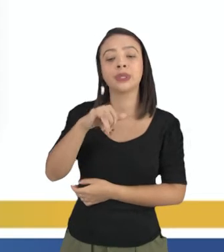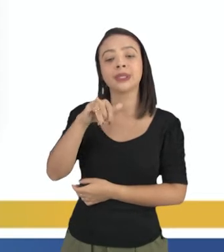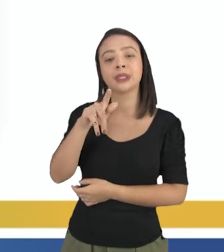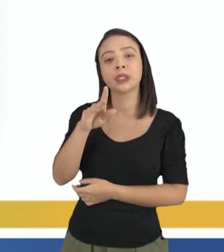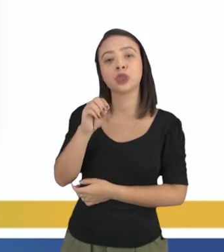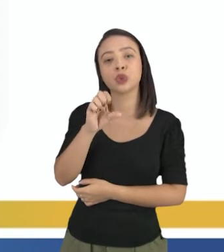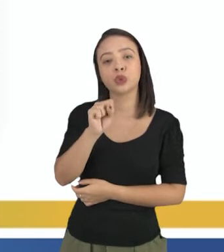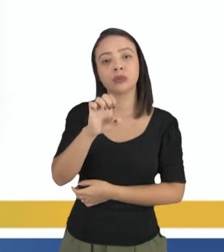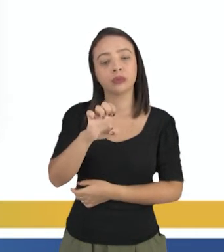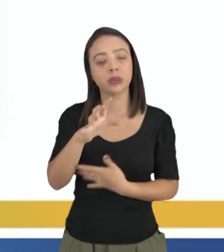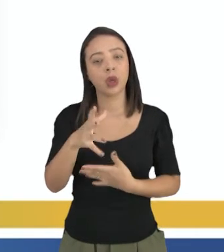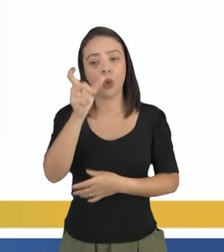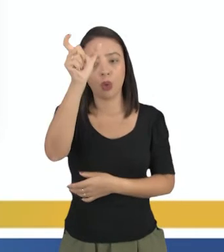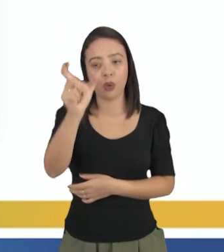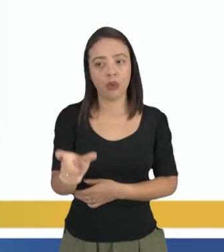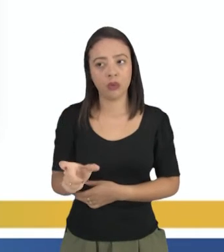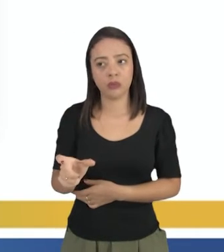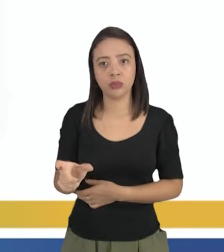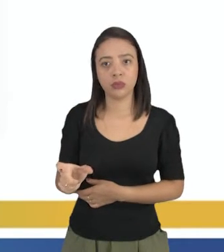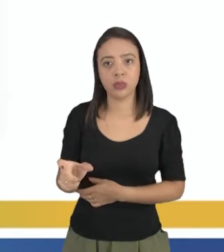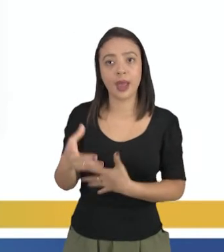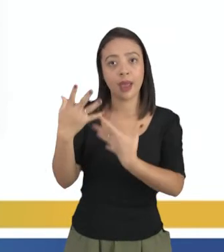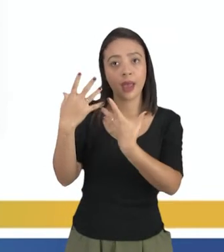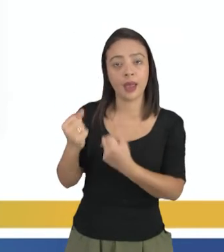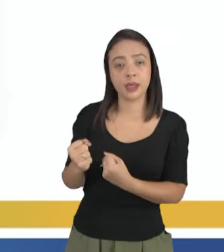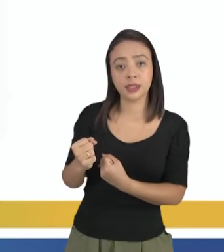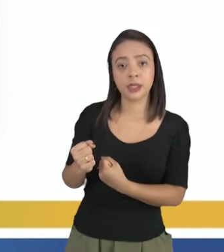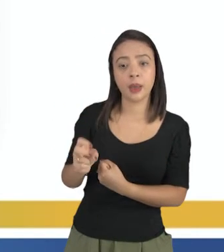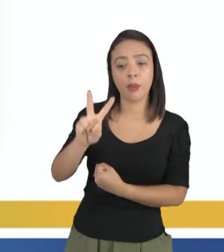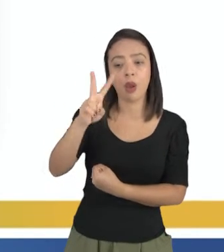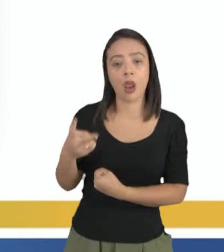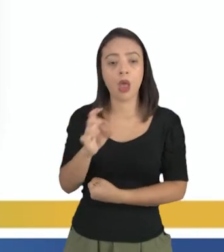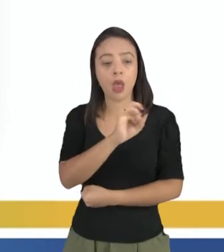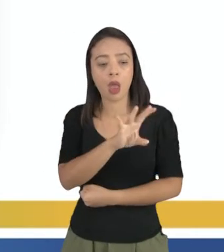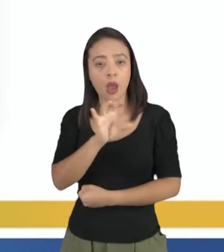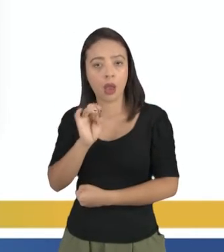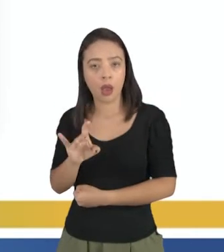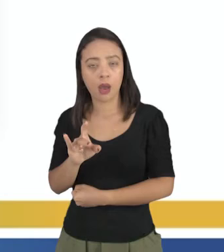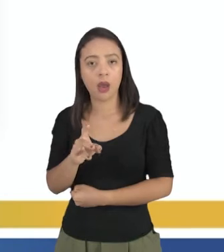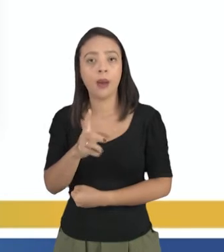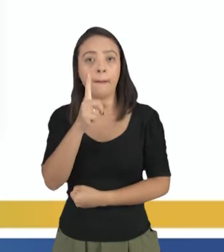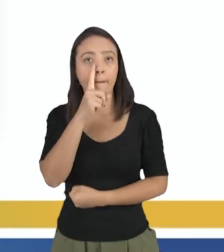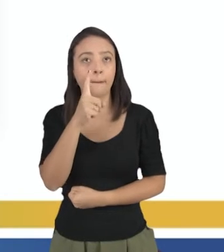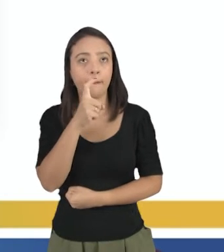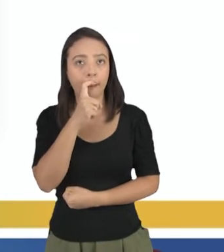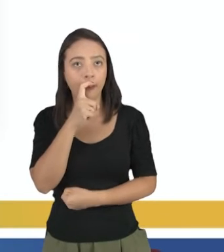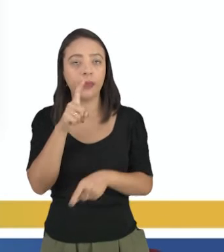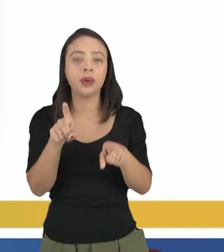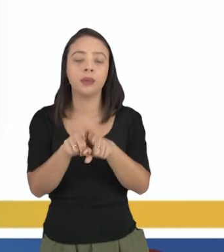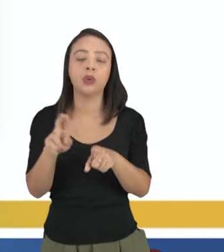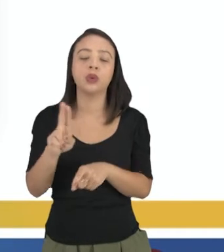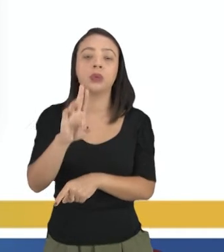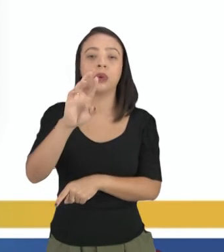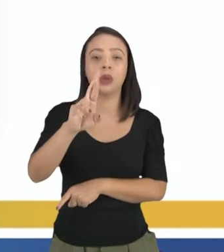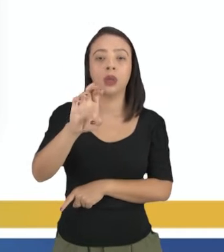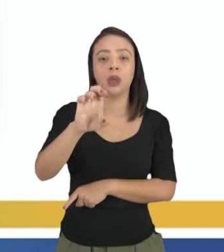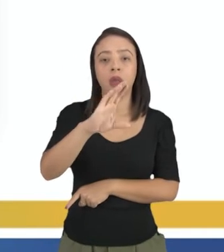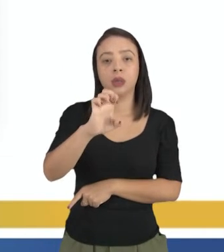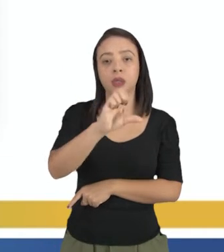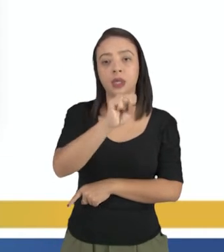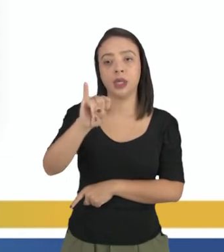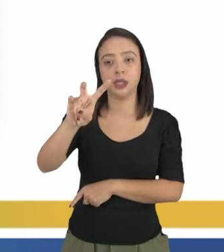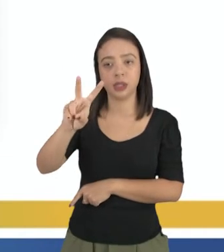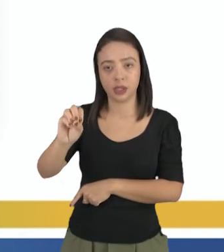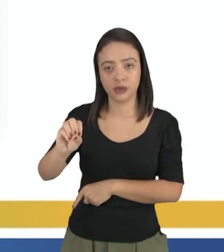Ou seja, o indivíduo recebe um alelo de cada genitor. Esse gene ele é chamado tradicionalmente de recessivo e é representado por